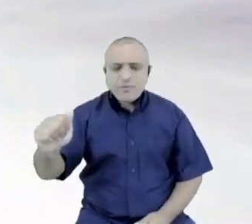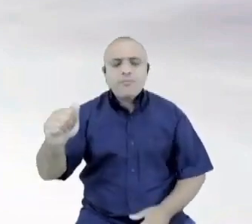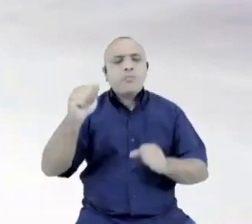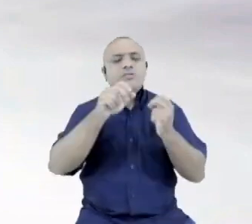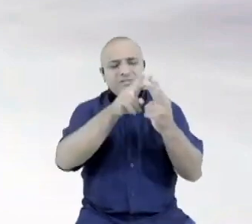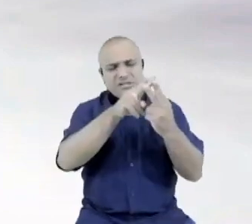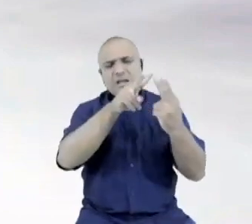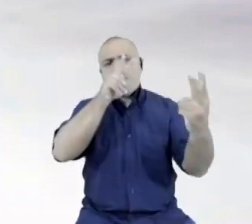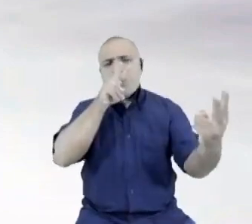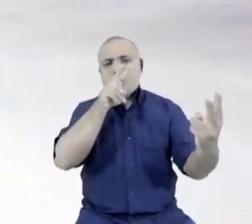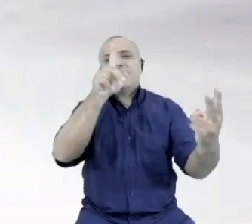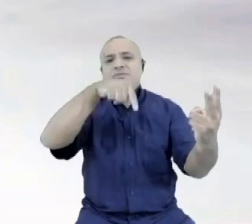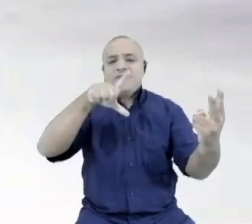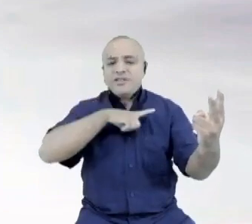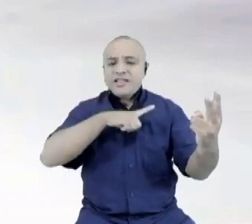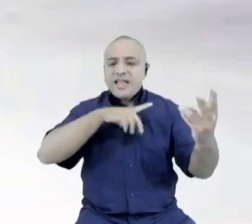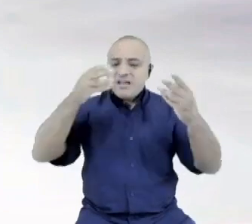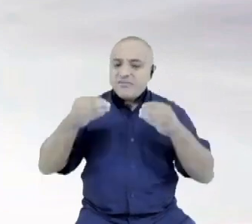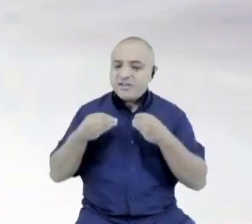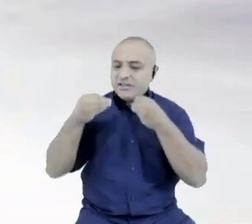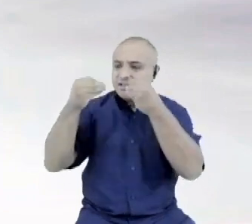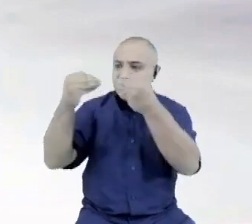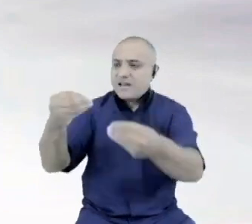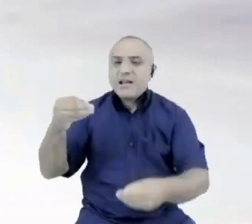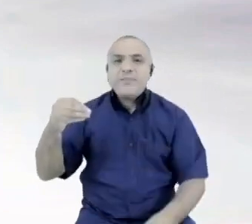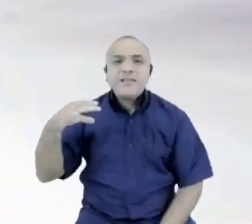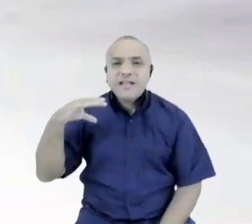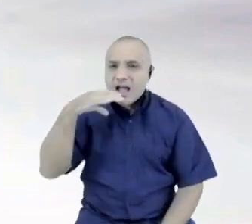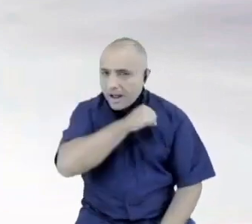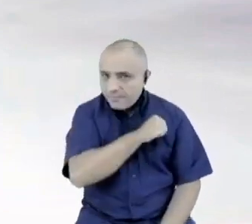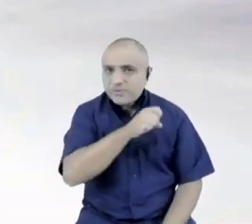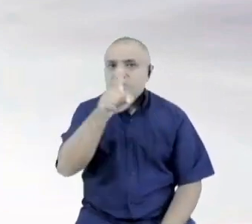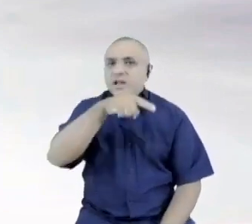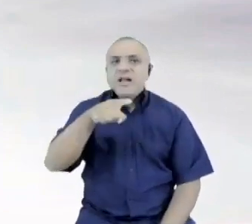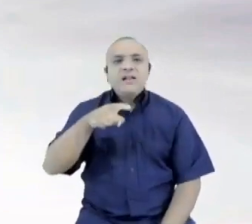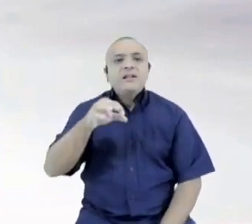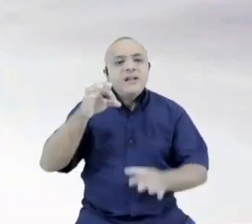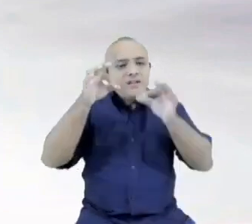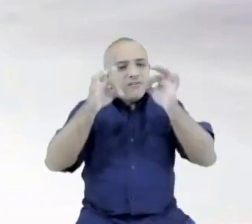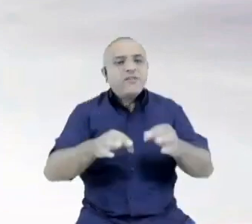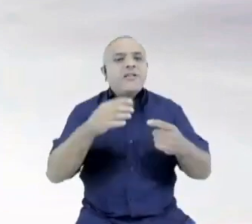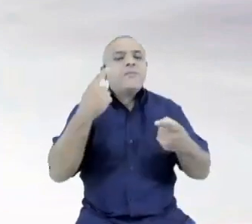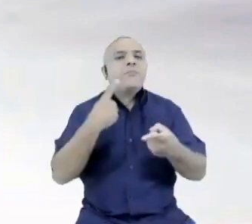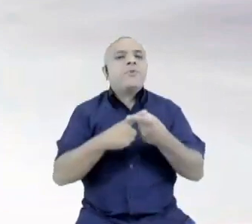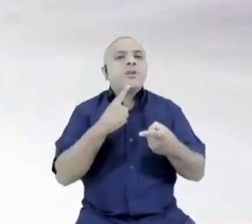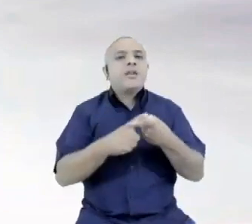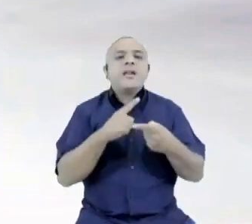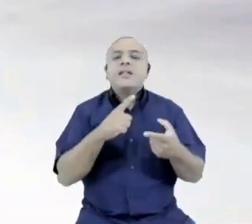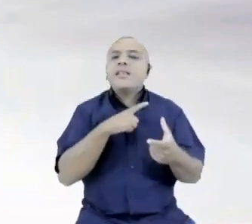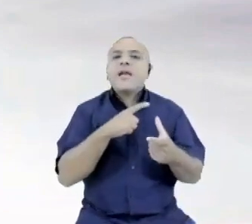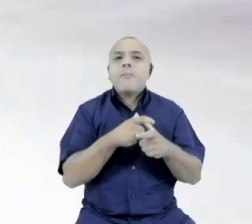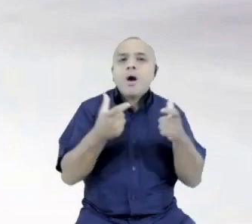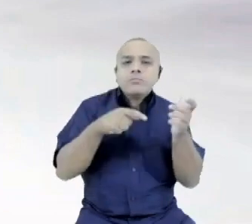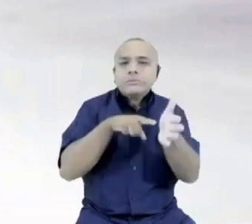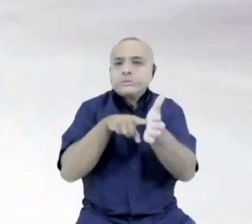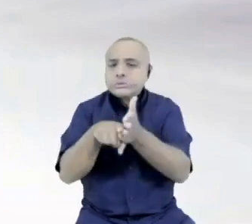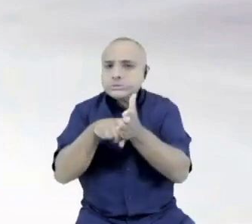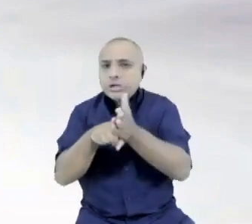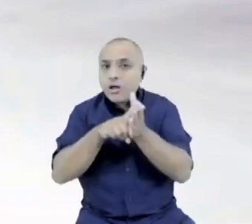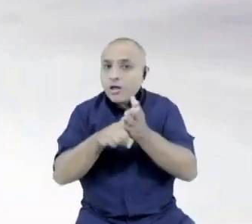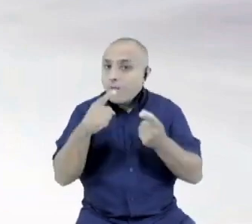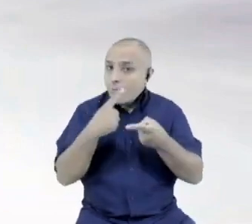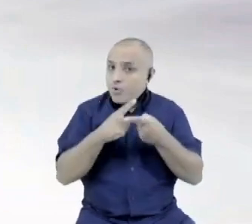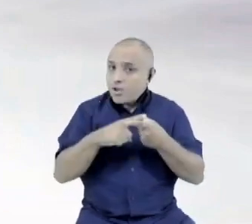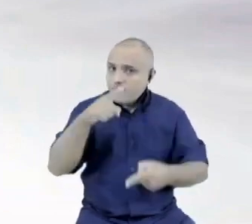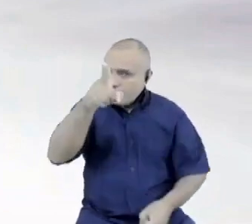então você tem uma entrega ao patologista mais rápido. Ela é eficiente porque ela tem uma maior acurácia, porque você pode